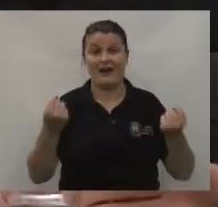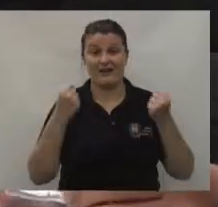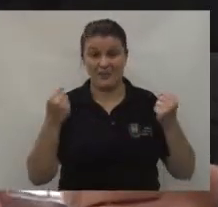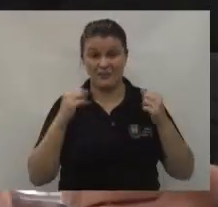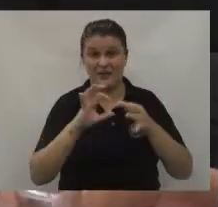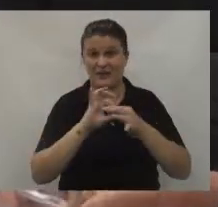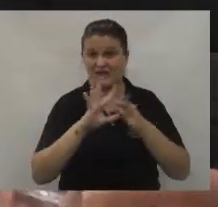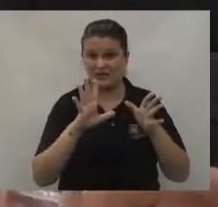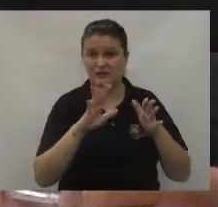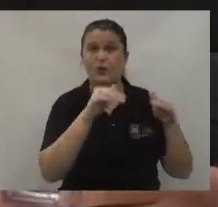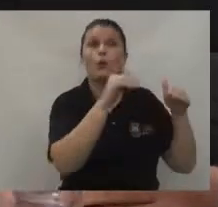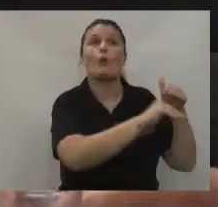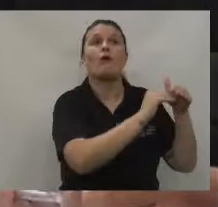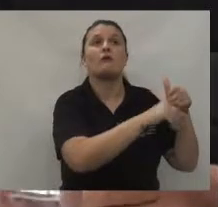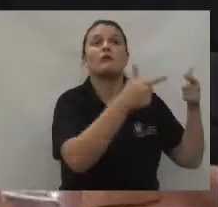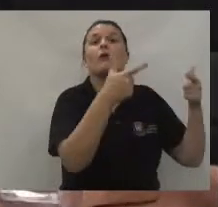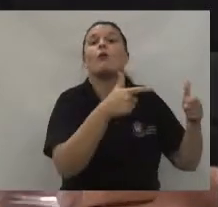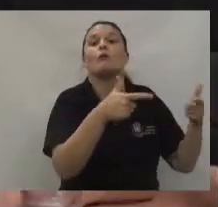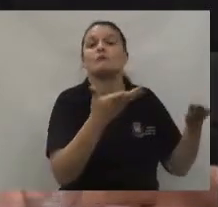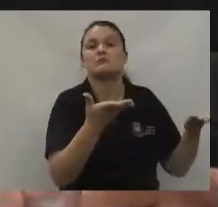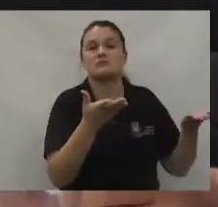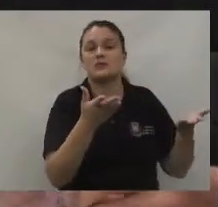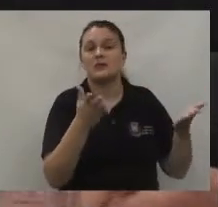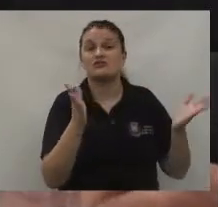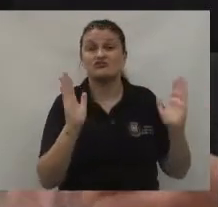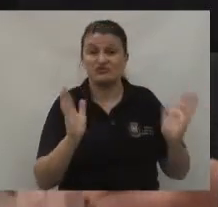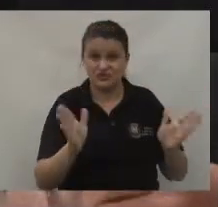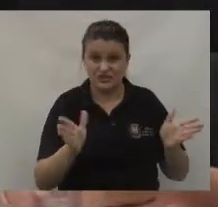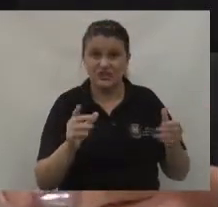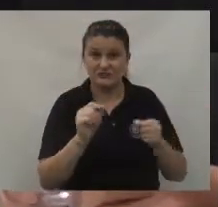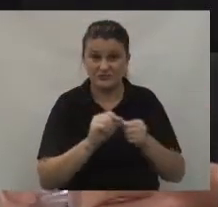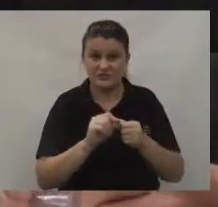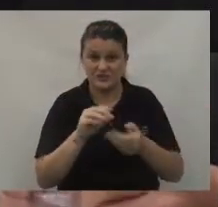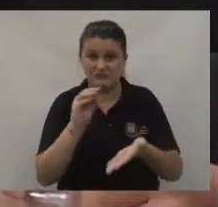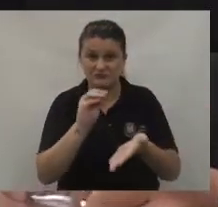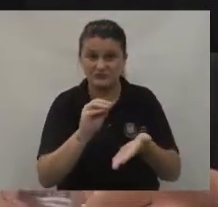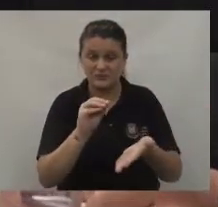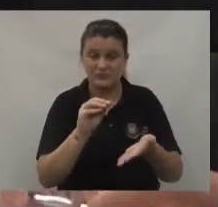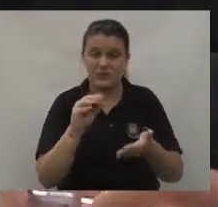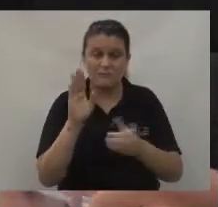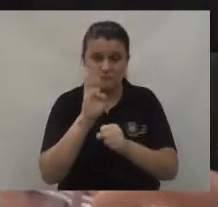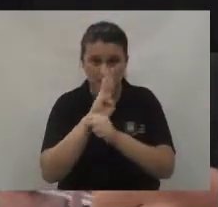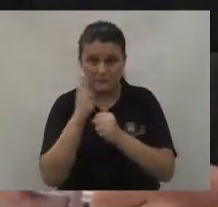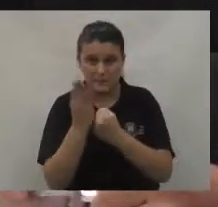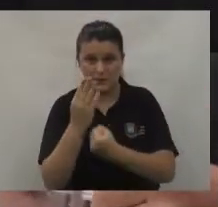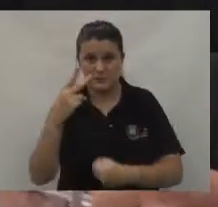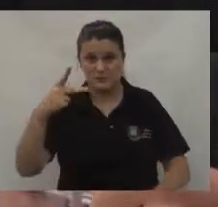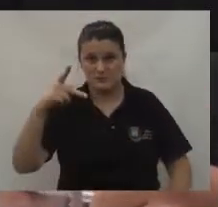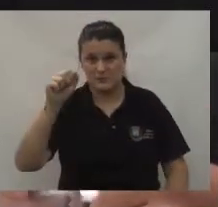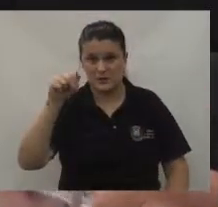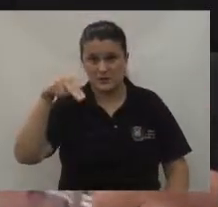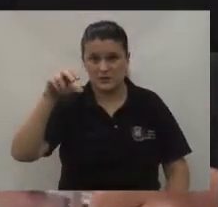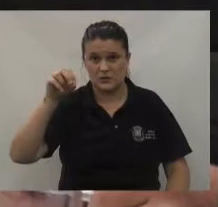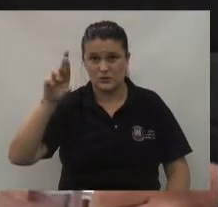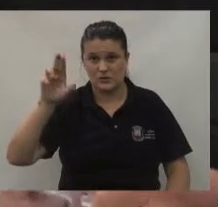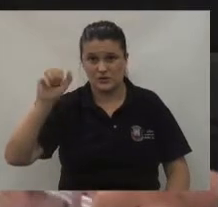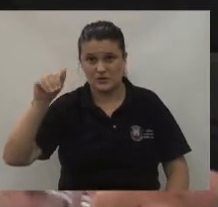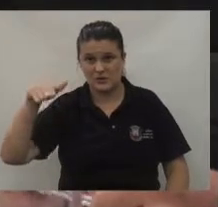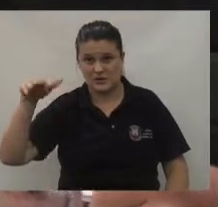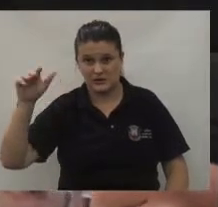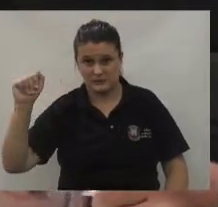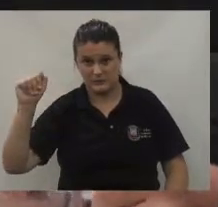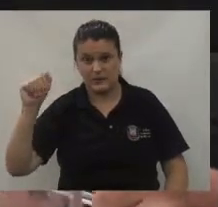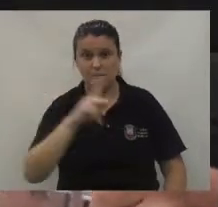tu olhada a onde estão seus academia já era para estar lá no bairro do panorama lá o presidente lá é